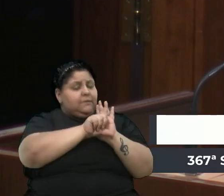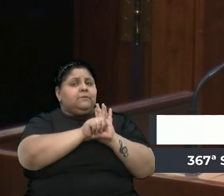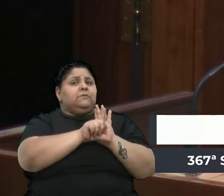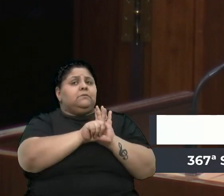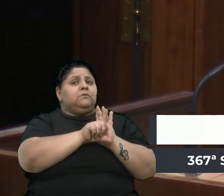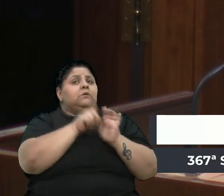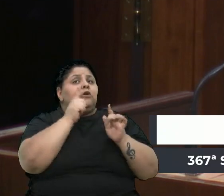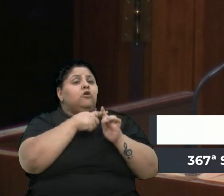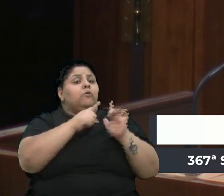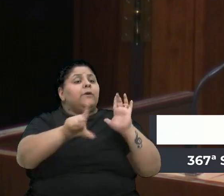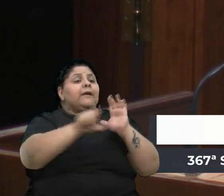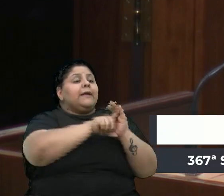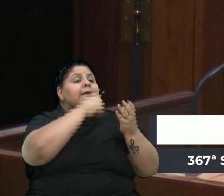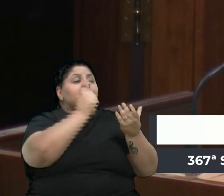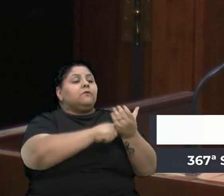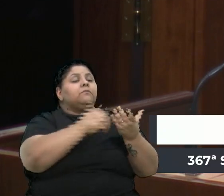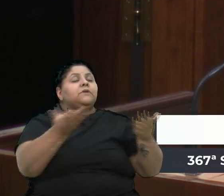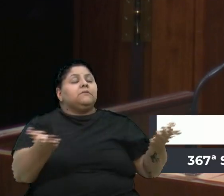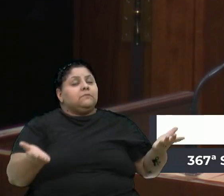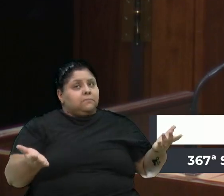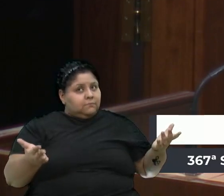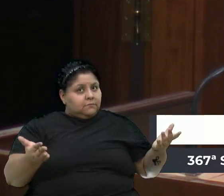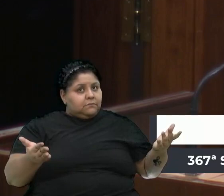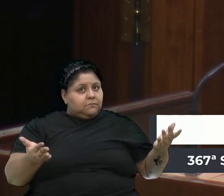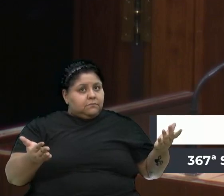que a lei não é cumprida?